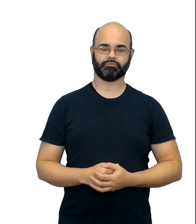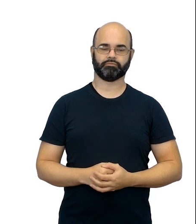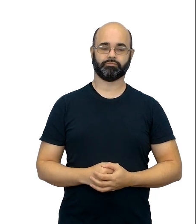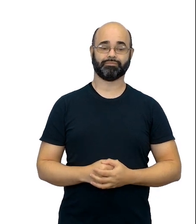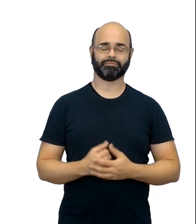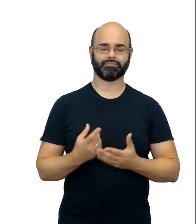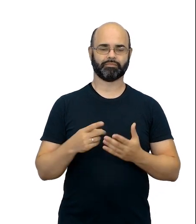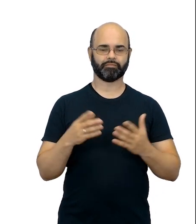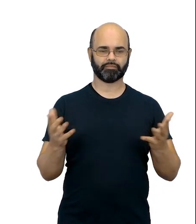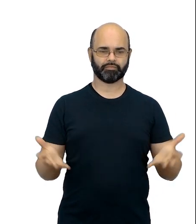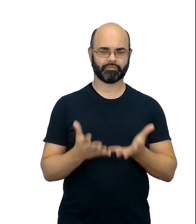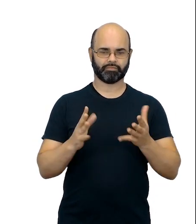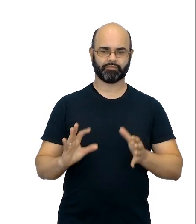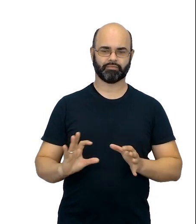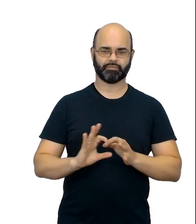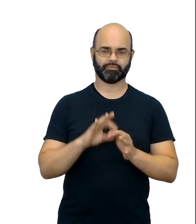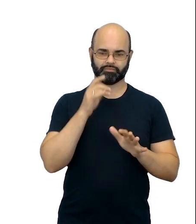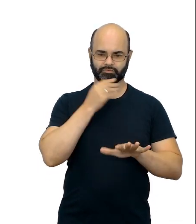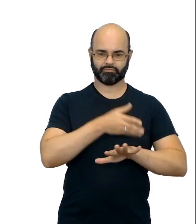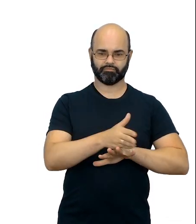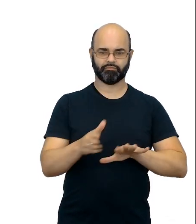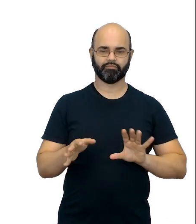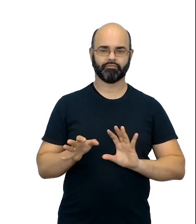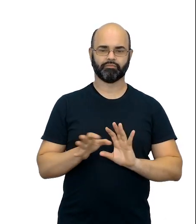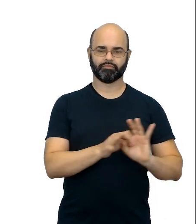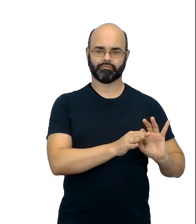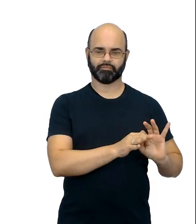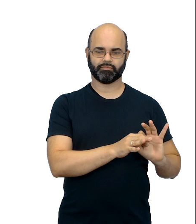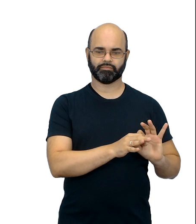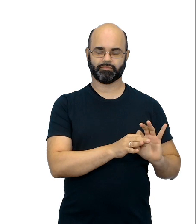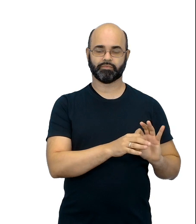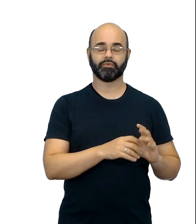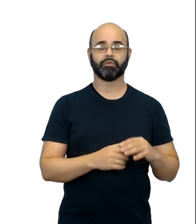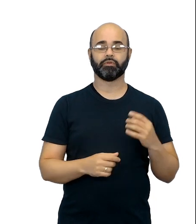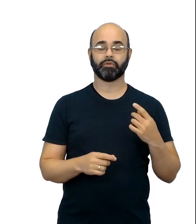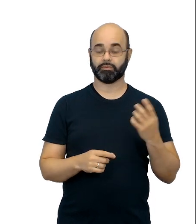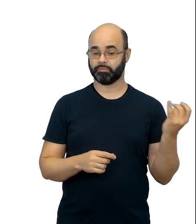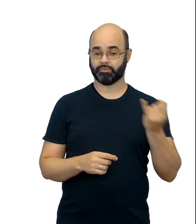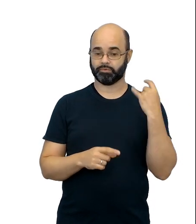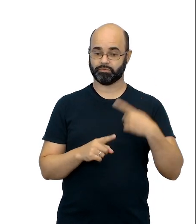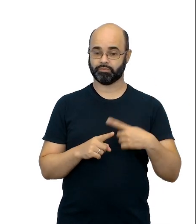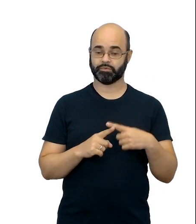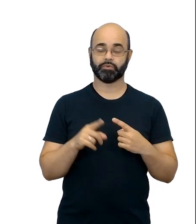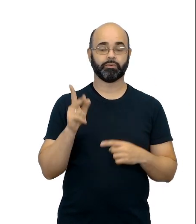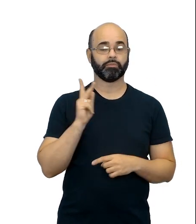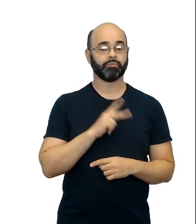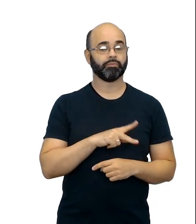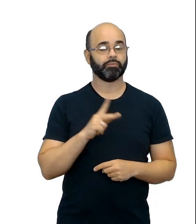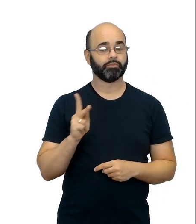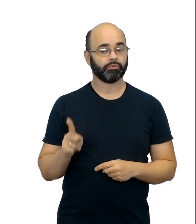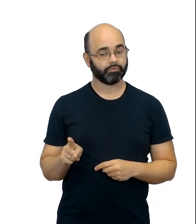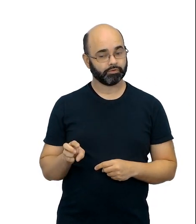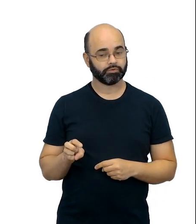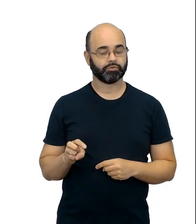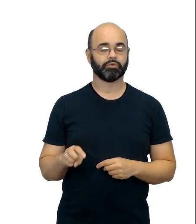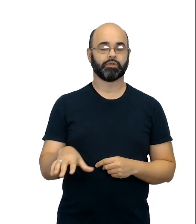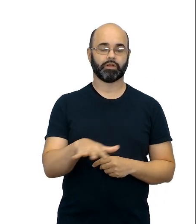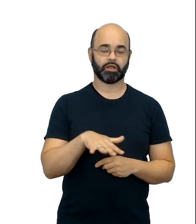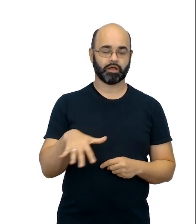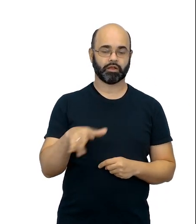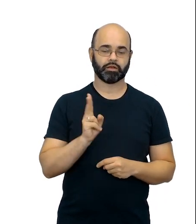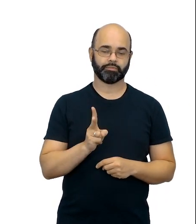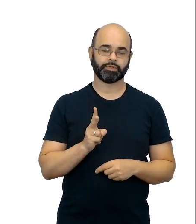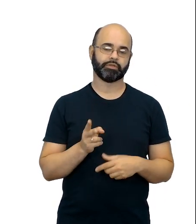integração efetiva com os demais componentes da área. Por isso que é importante que professores, tanto da mesma área de componente, né,